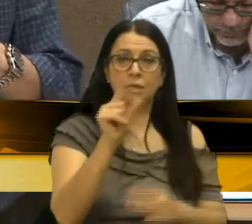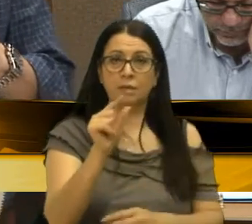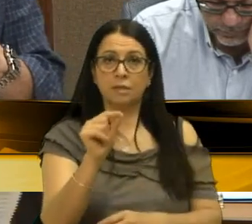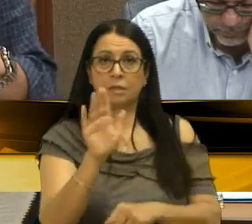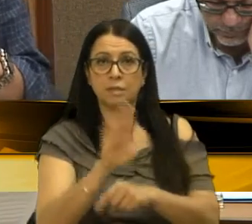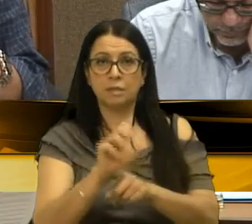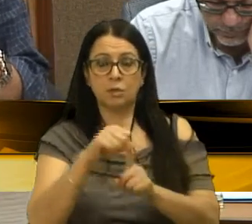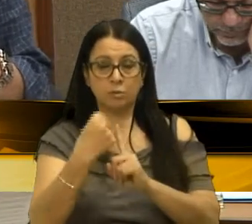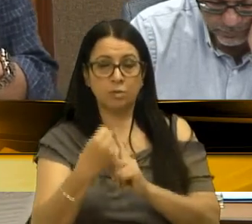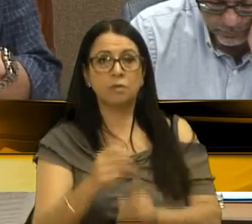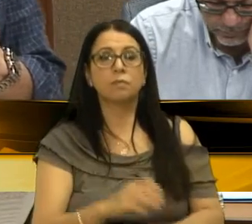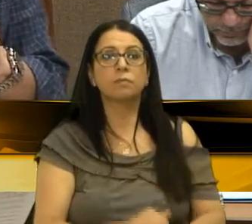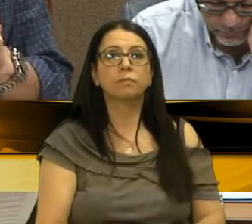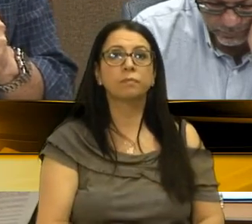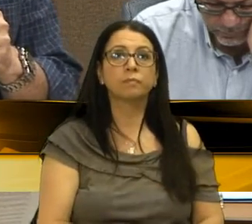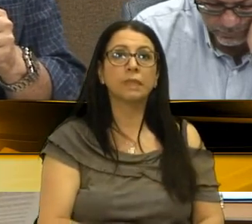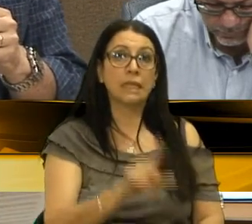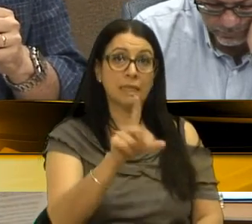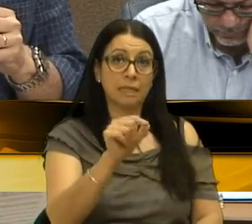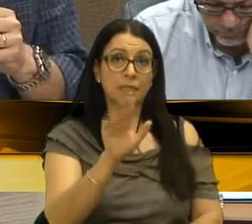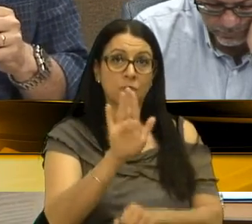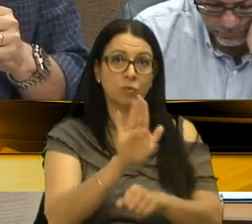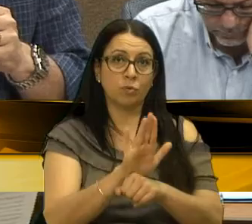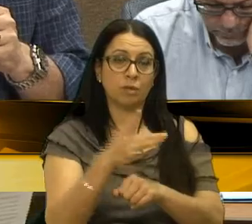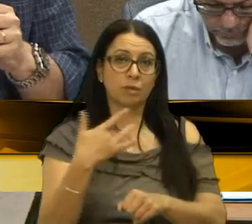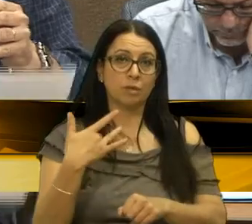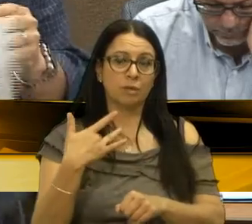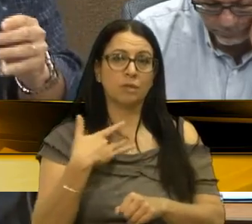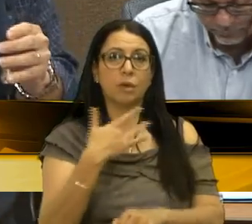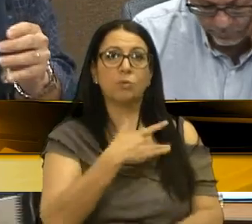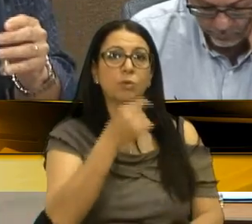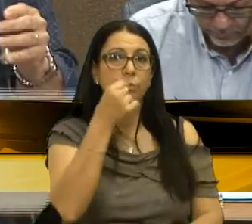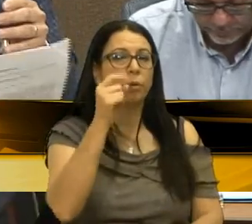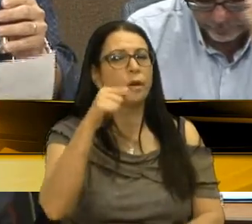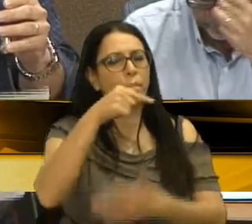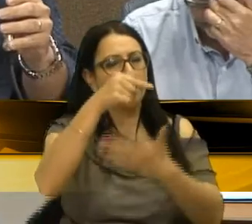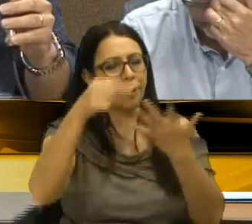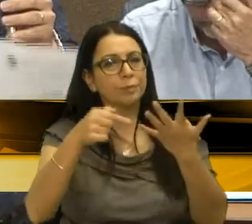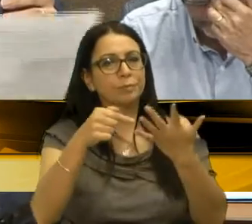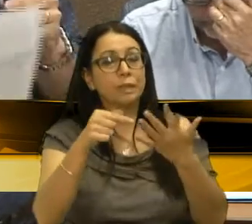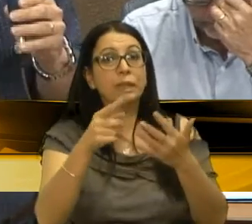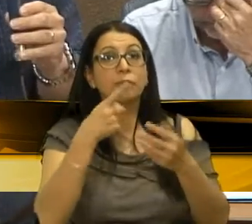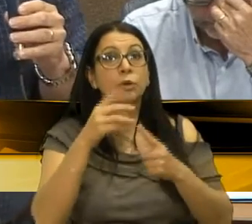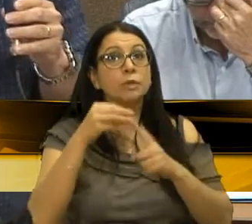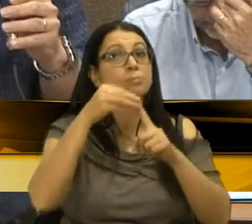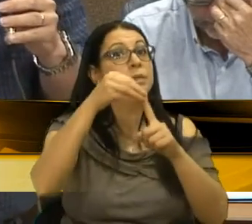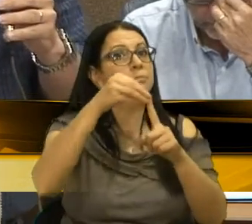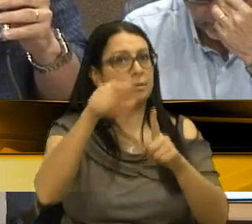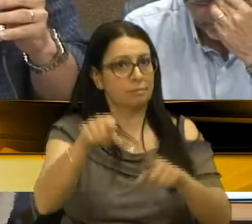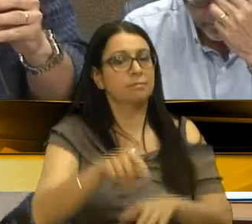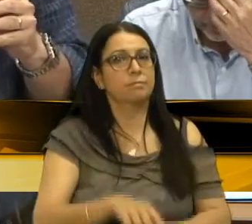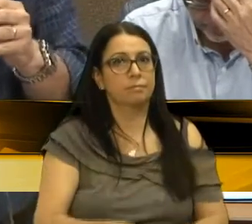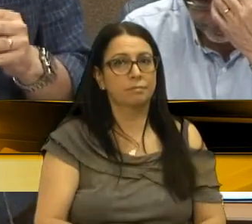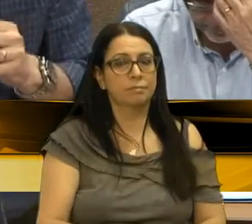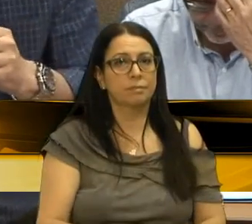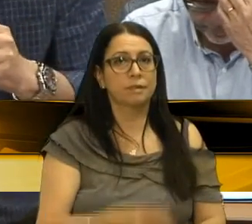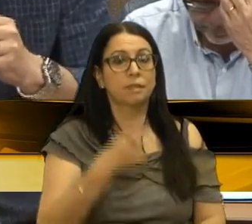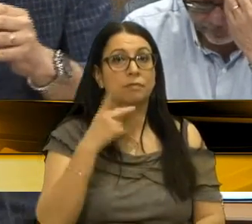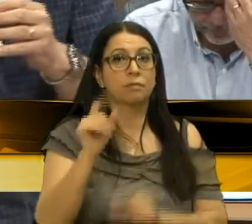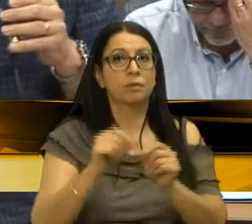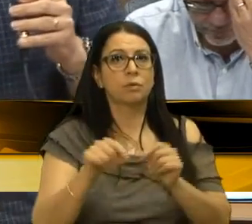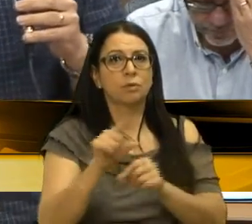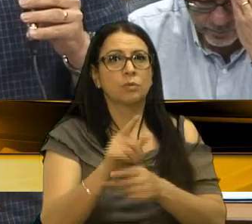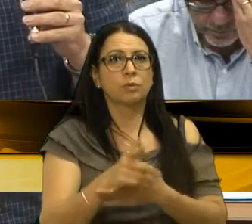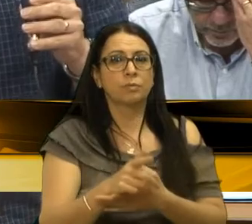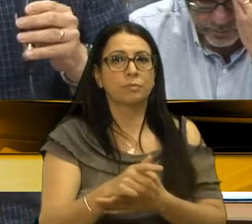assistente social e 10 de auxiliar de saúde bucal, dentre outras. Citei as principais que dizem respeito à